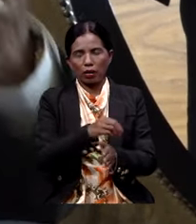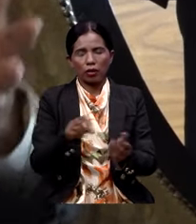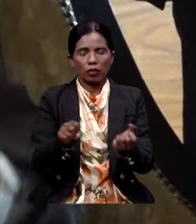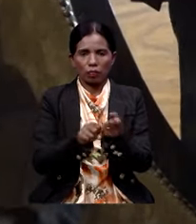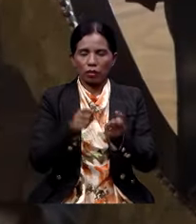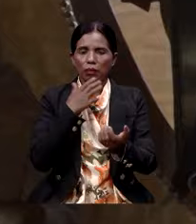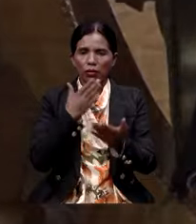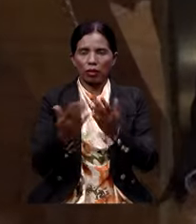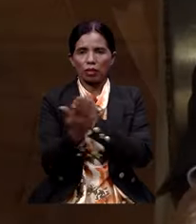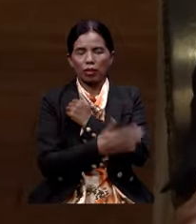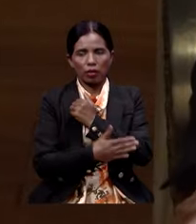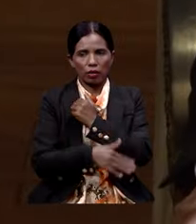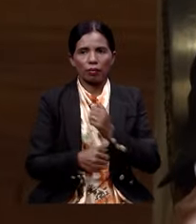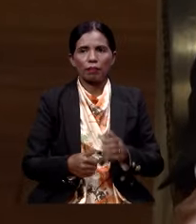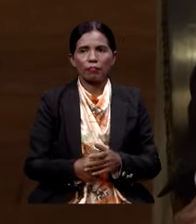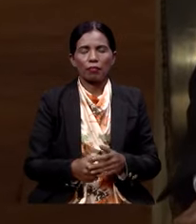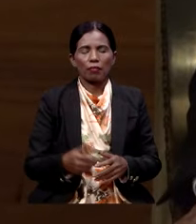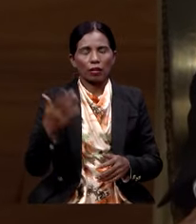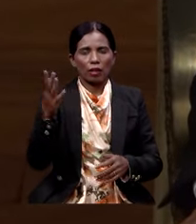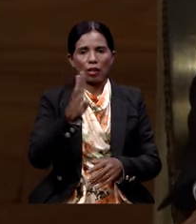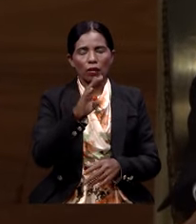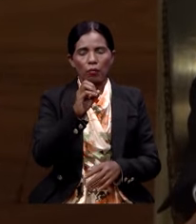Eclipse, tem ela. Está aí a Bogor,